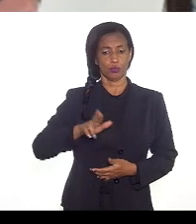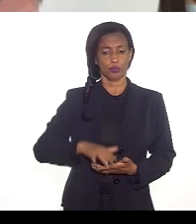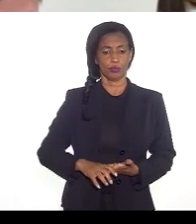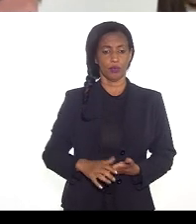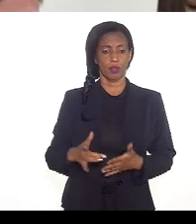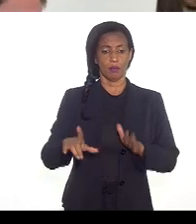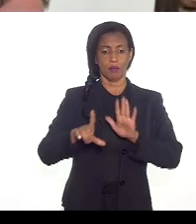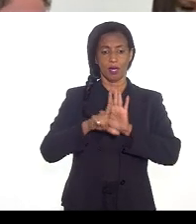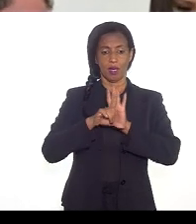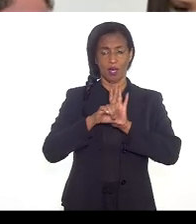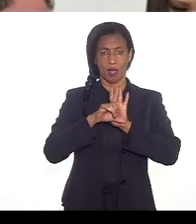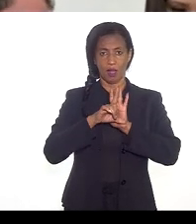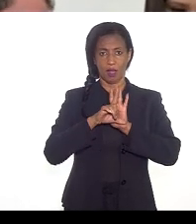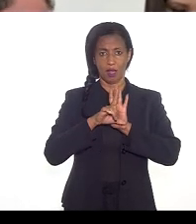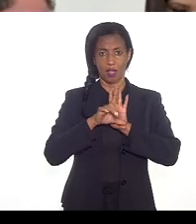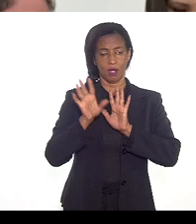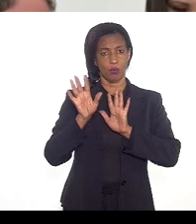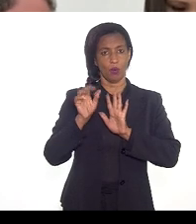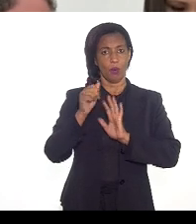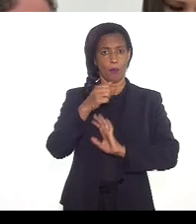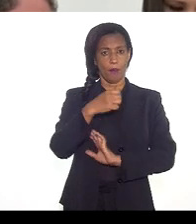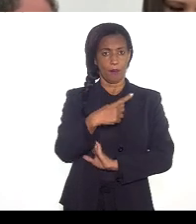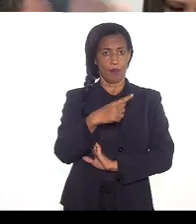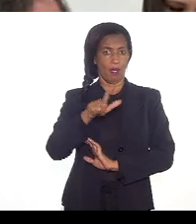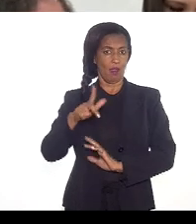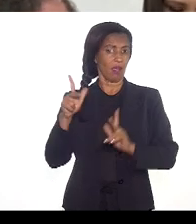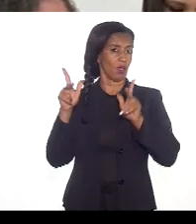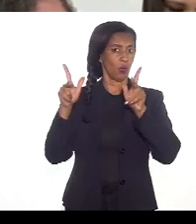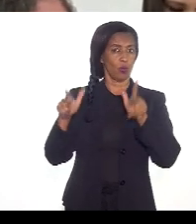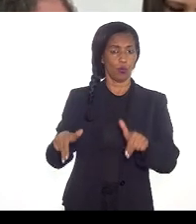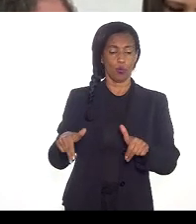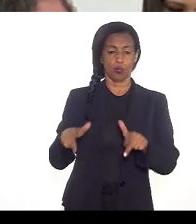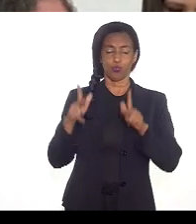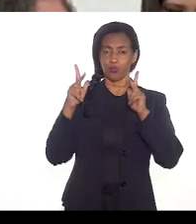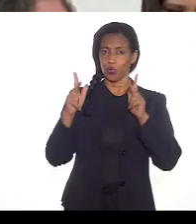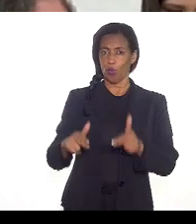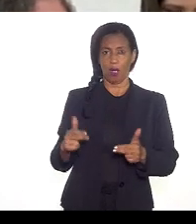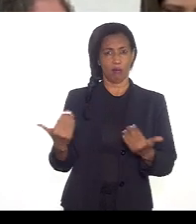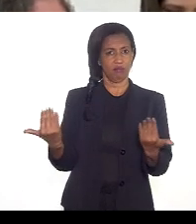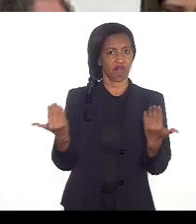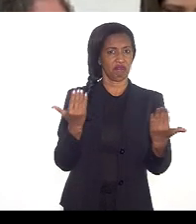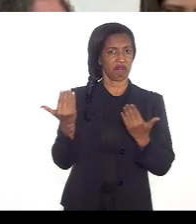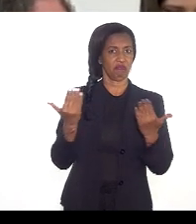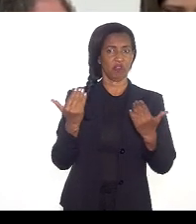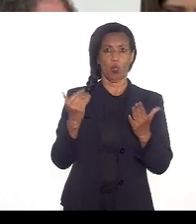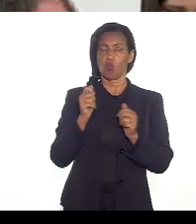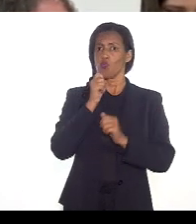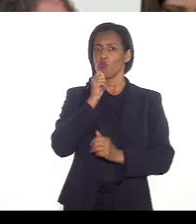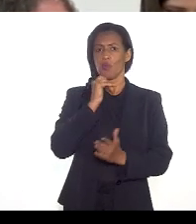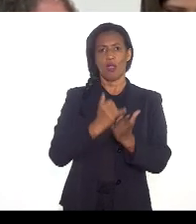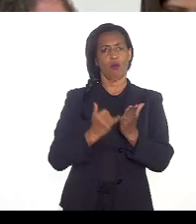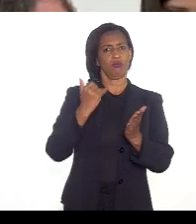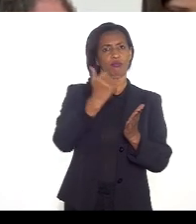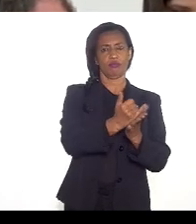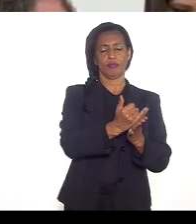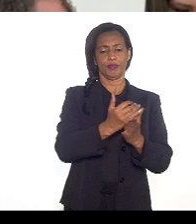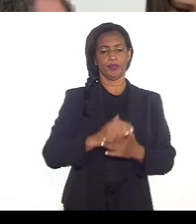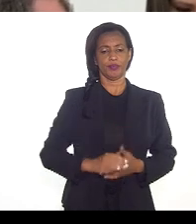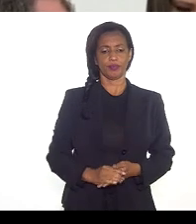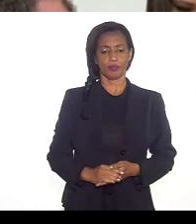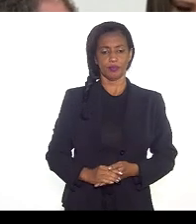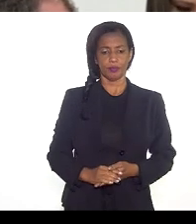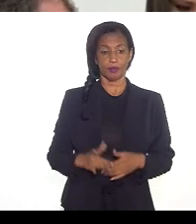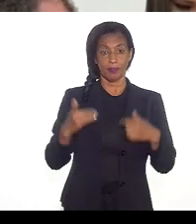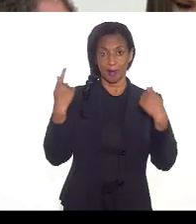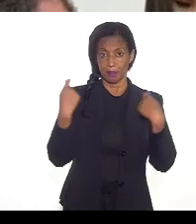A lei é o projeto dele é igual. Só se é igual, algum... então não tem alteração a fazer. É, se tem